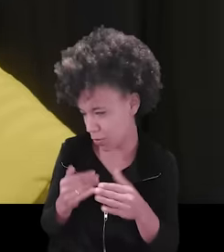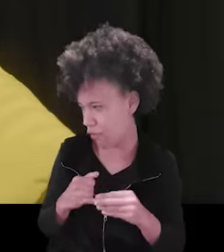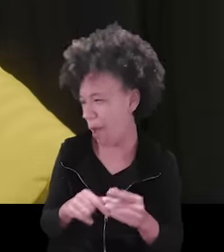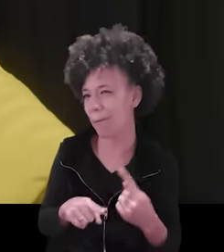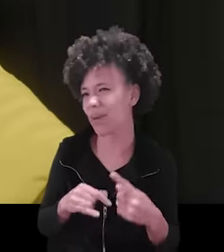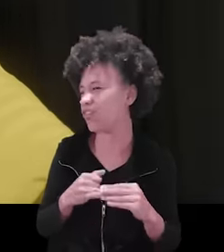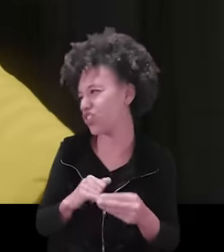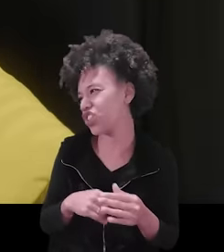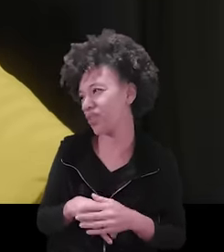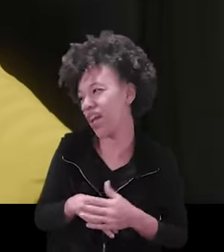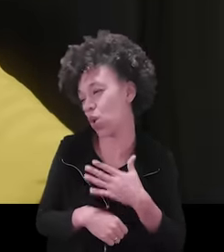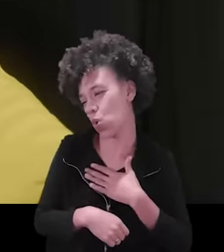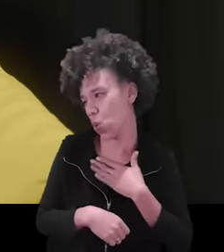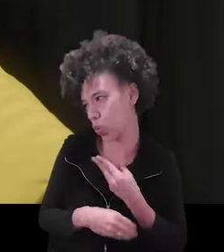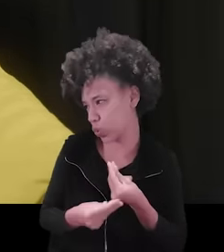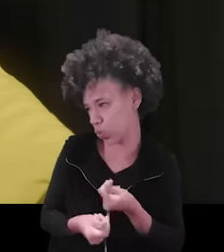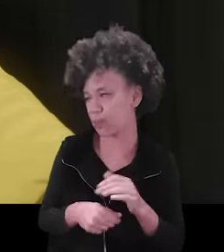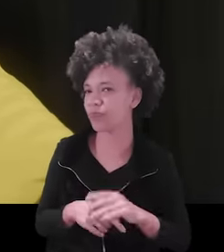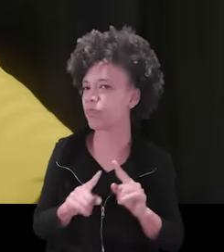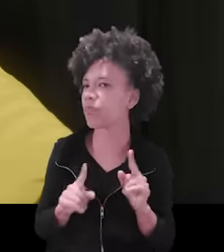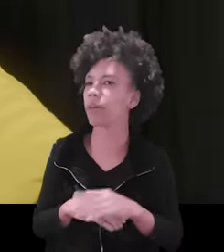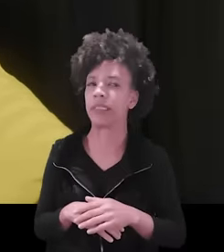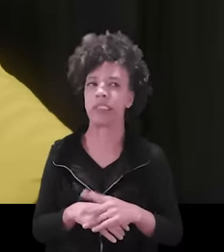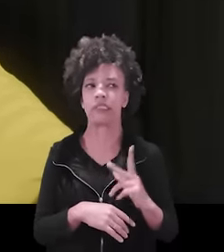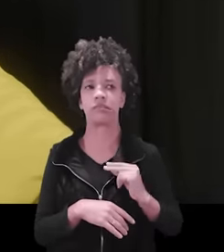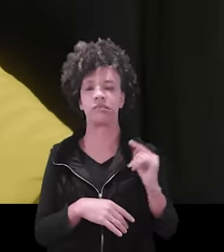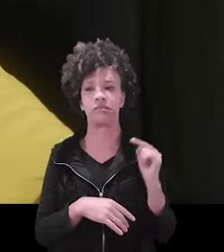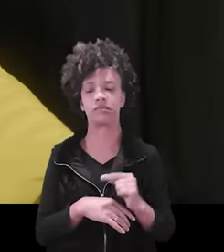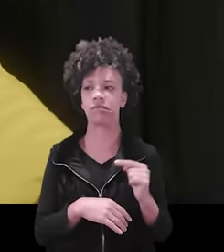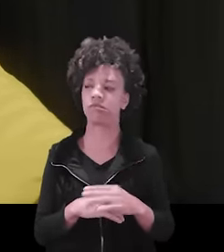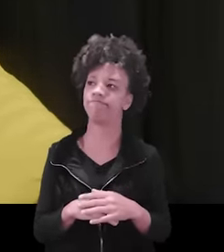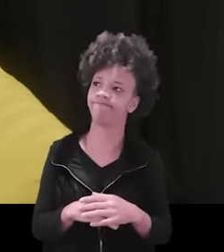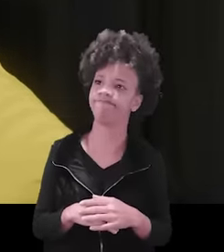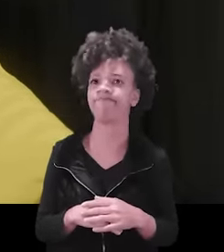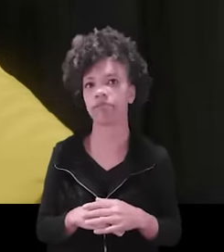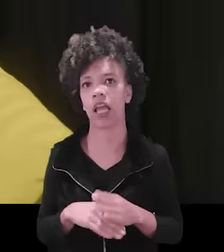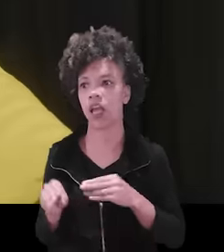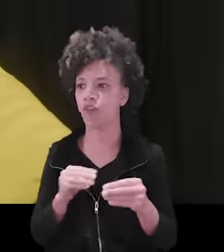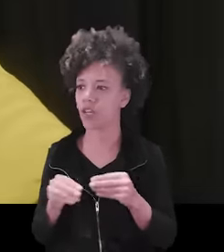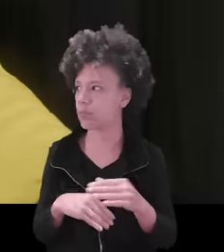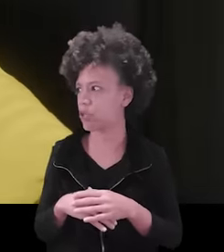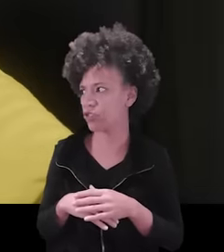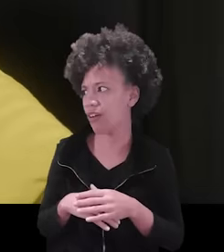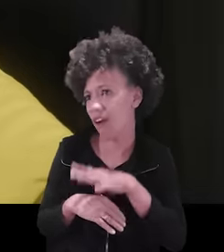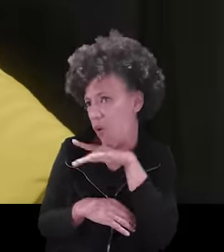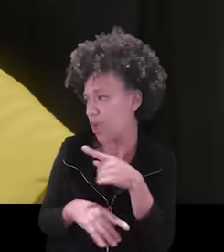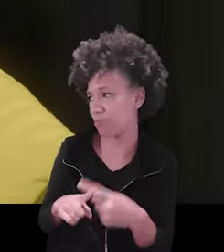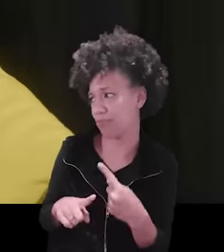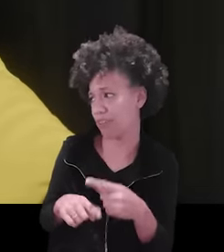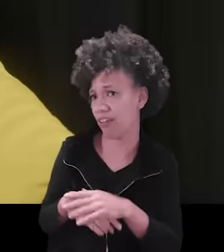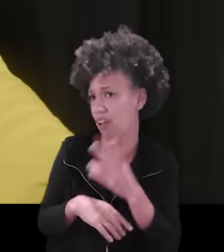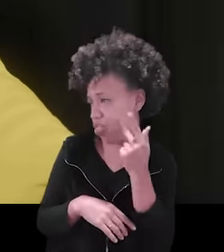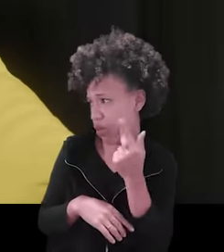sem ser o feijão que fez uma coisa de gosto é eu quero saber coisas assim que você fala cara aqui exemplo A inflexibilidade para mim uma